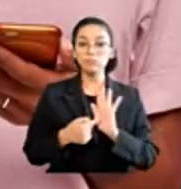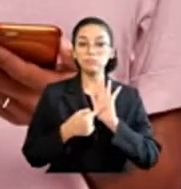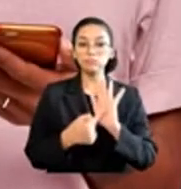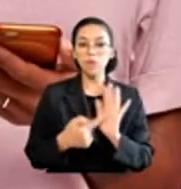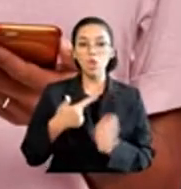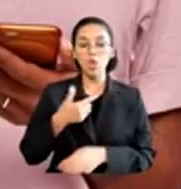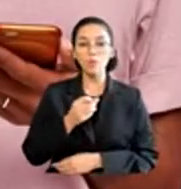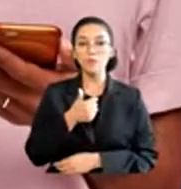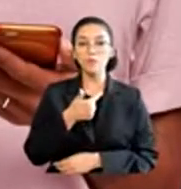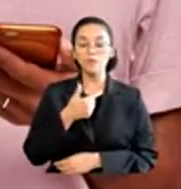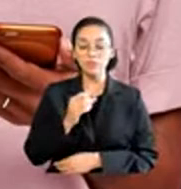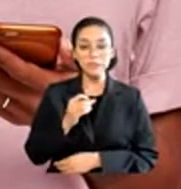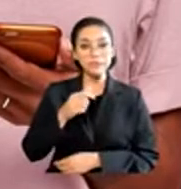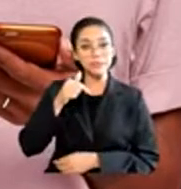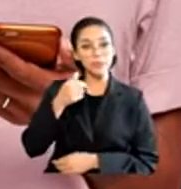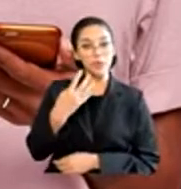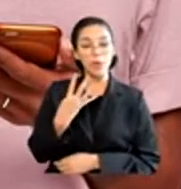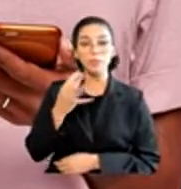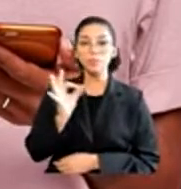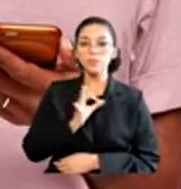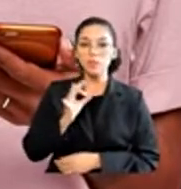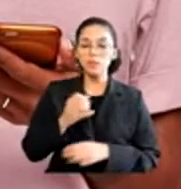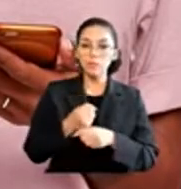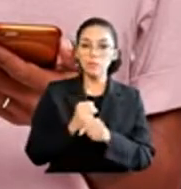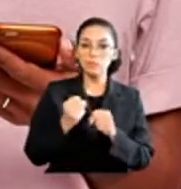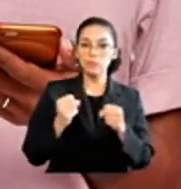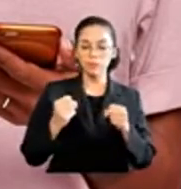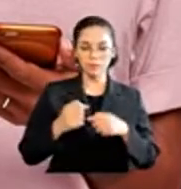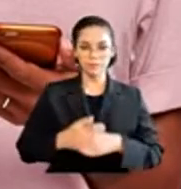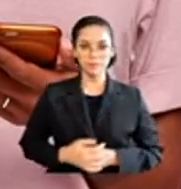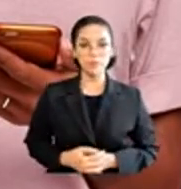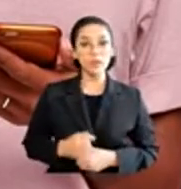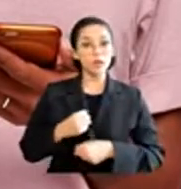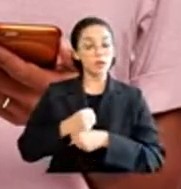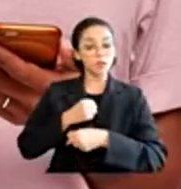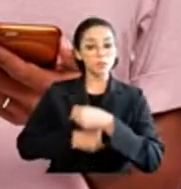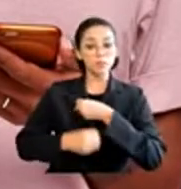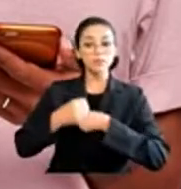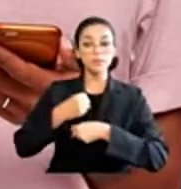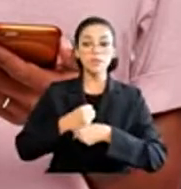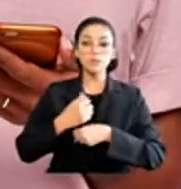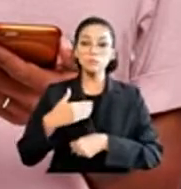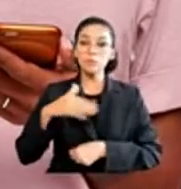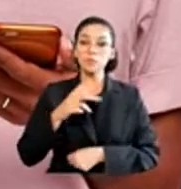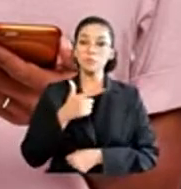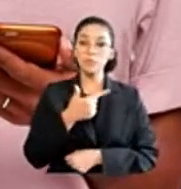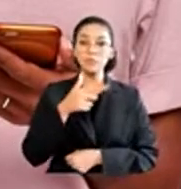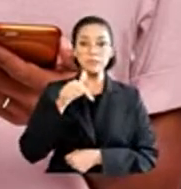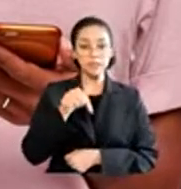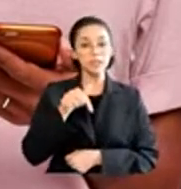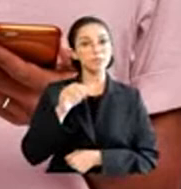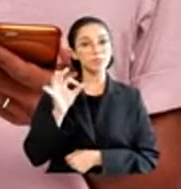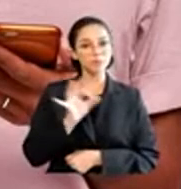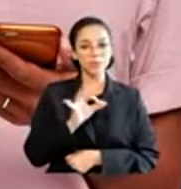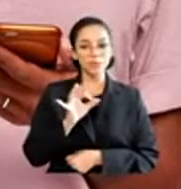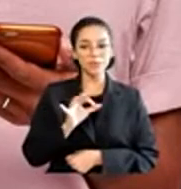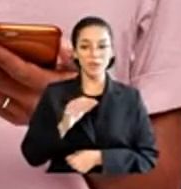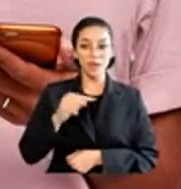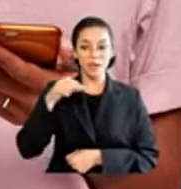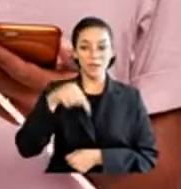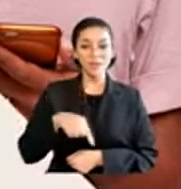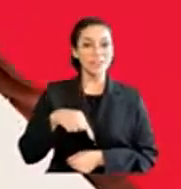74% de crescimento. No ano passado, mais 27%. E a projeção para esse ano é de crescer